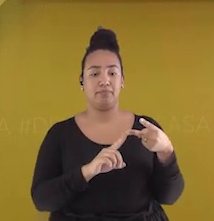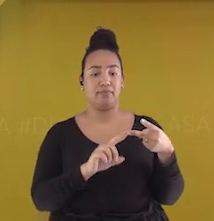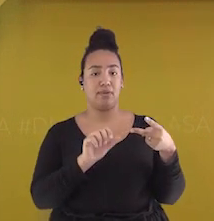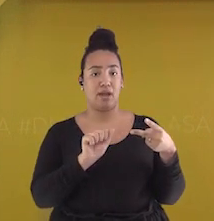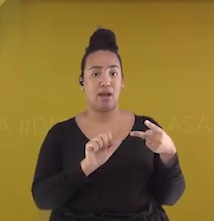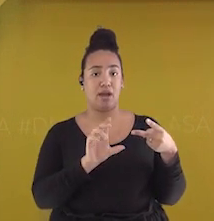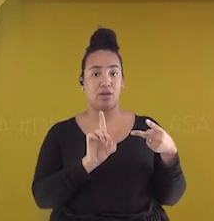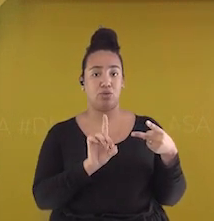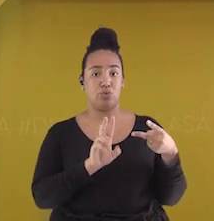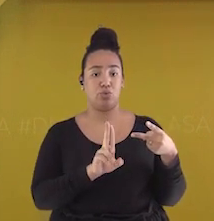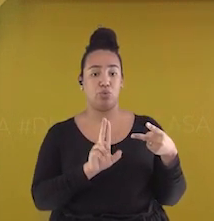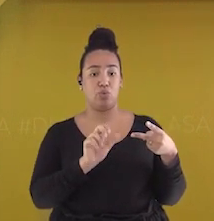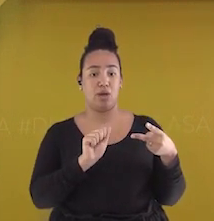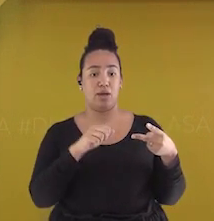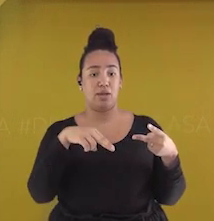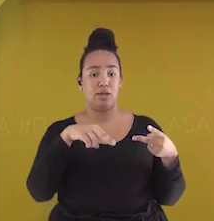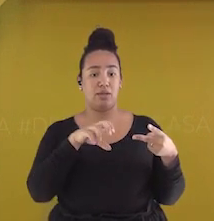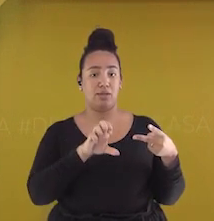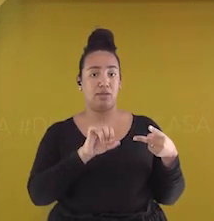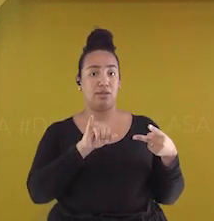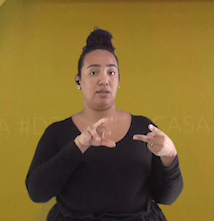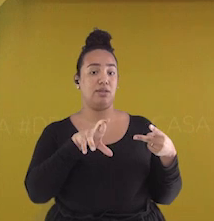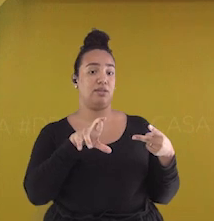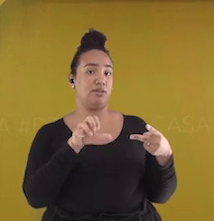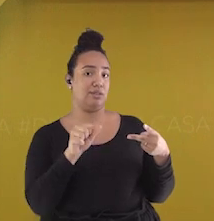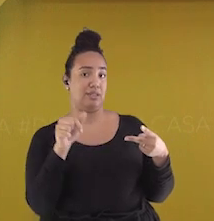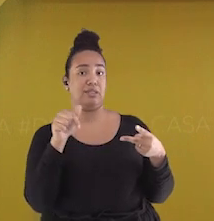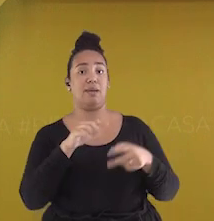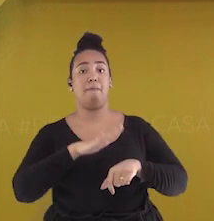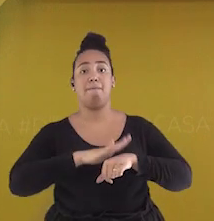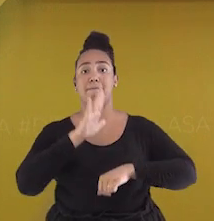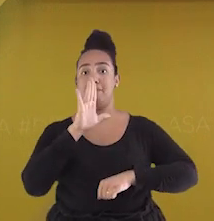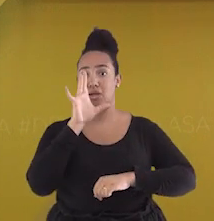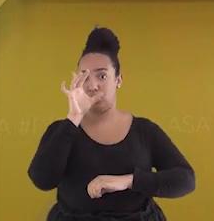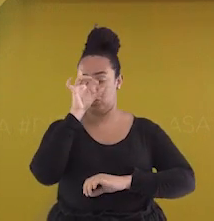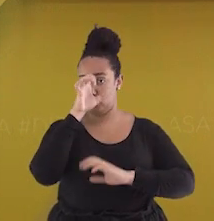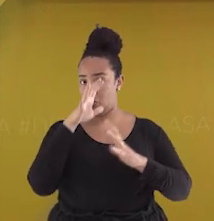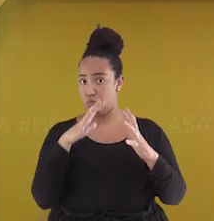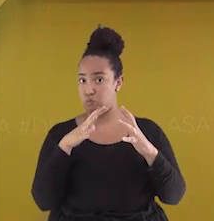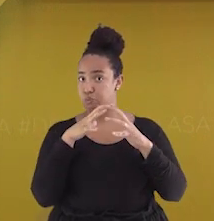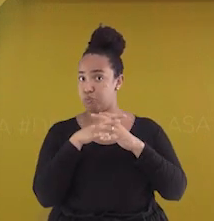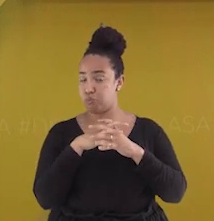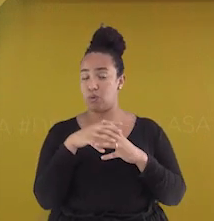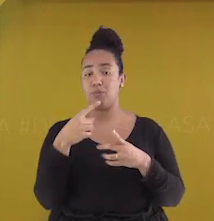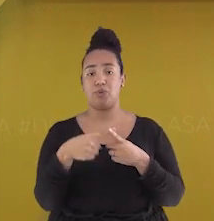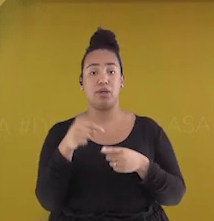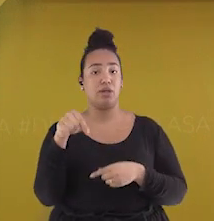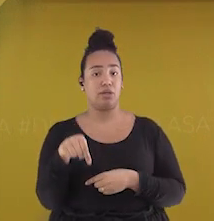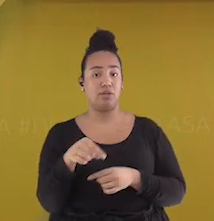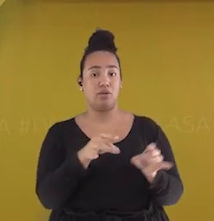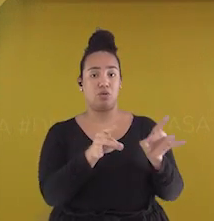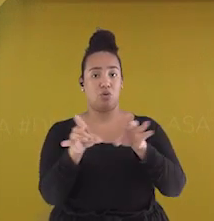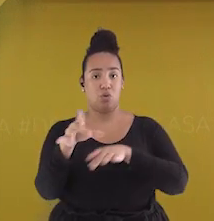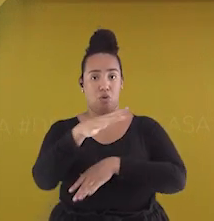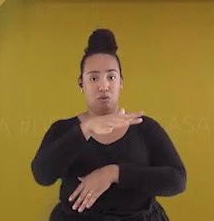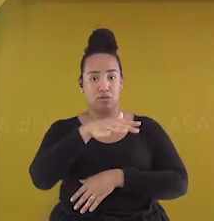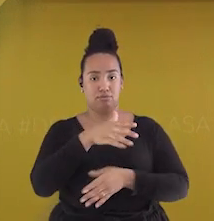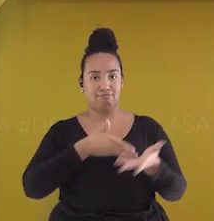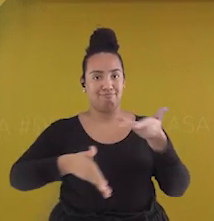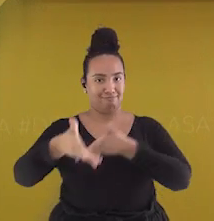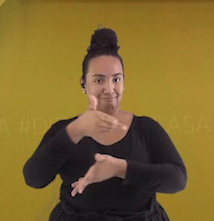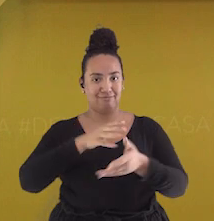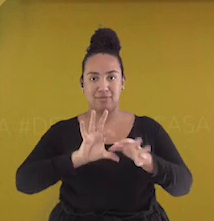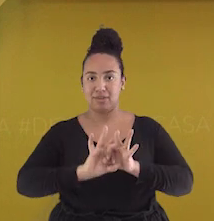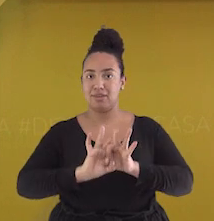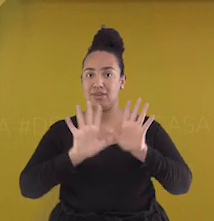União aduaneira. É um nível mais complexo, além de ser uma zona de livre comércio, possui uma tarifa